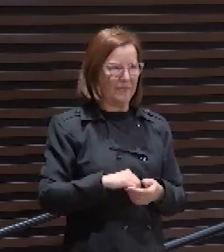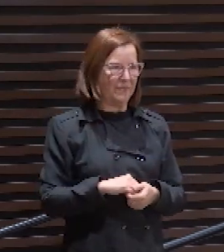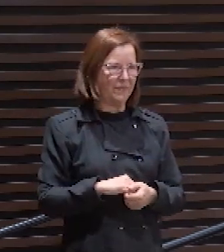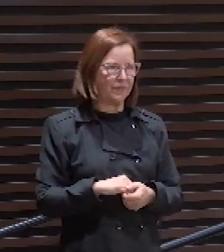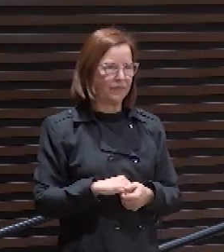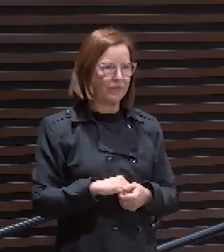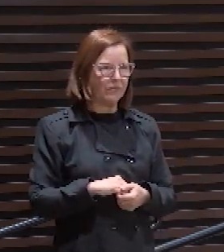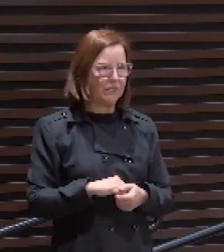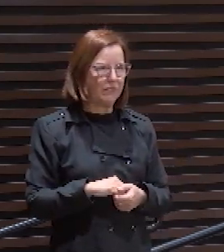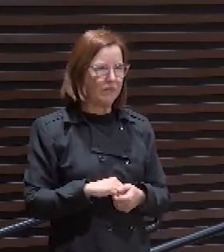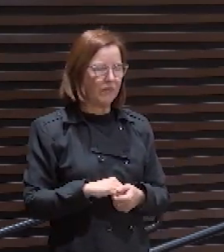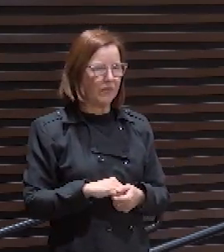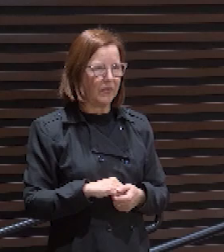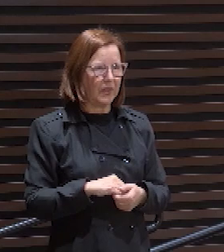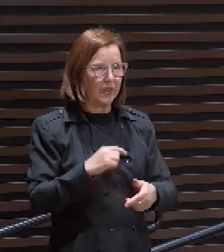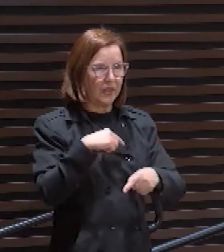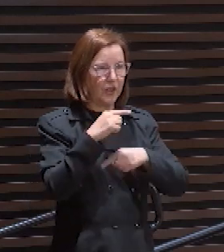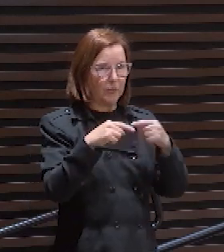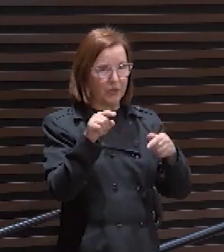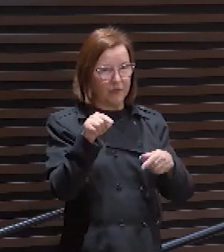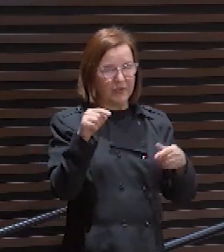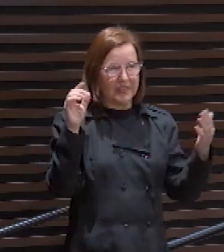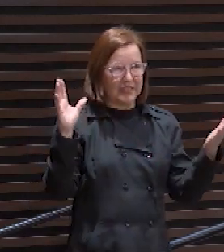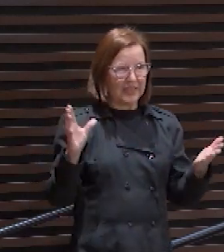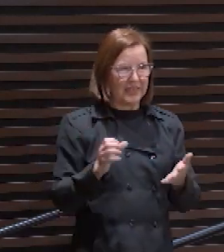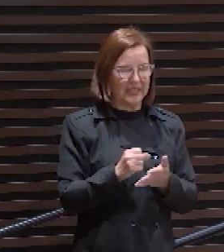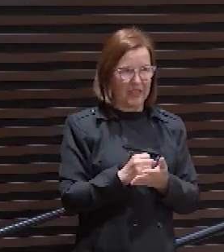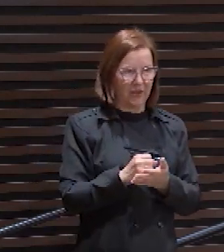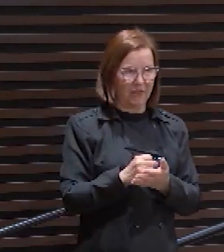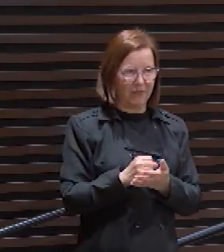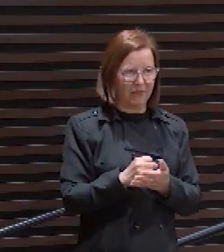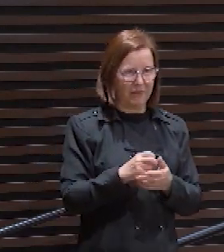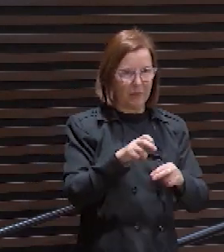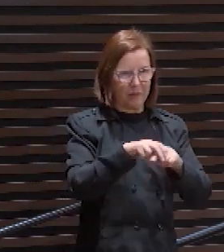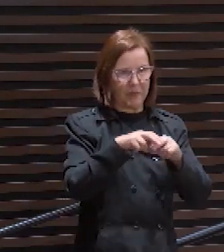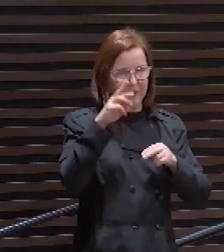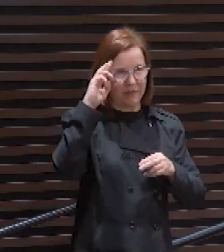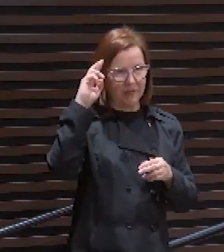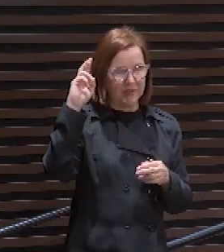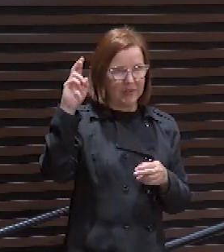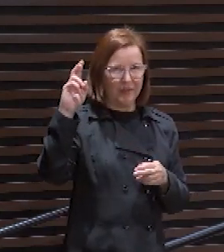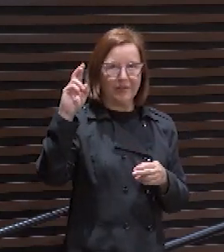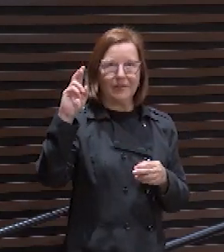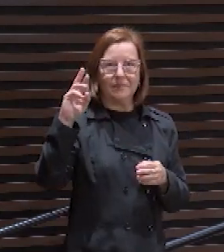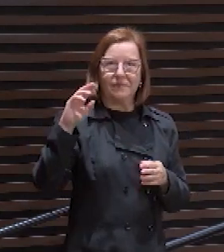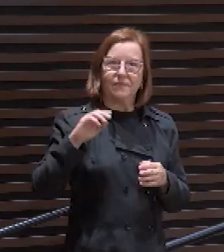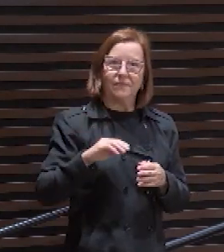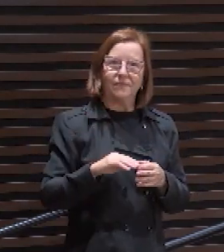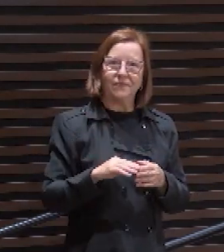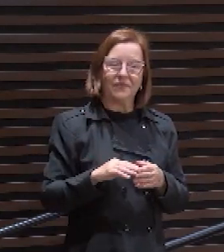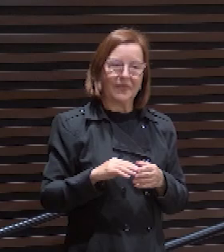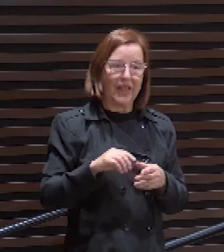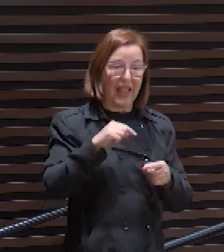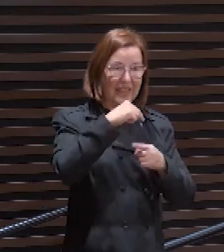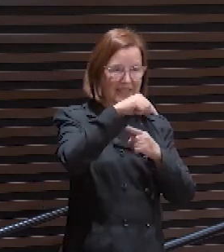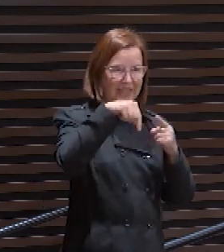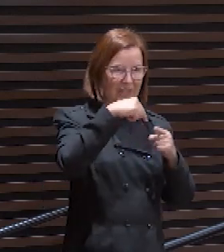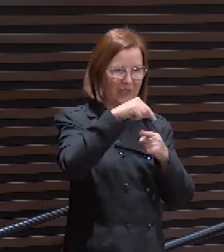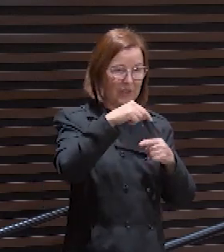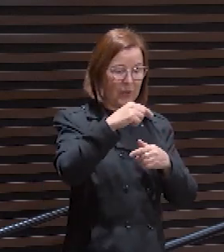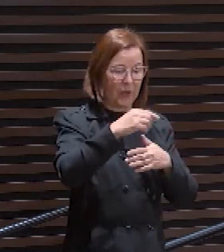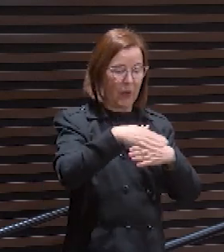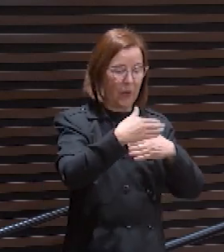Logo depois que você é salvo pelo Senhor, e nós que já somos salvos, aí vem o próximo parágrafo. A santificação é um